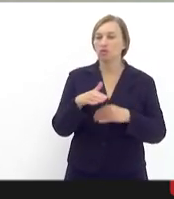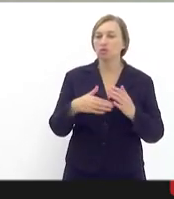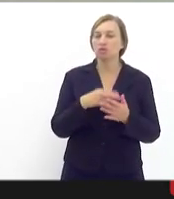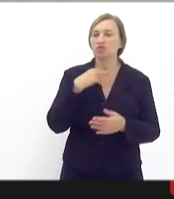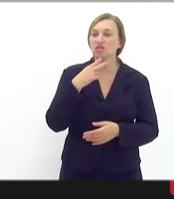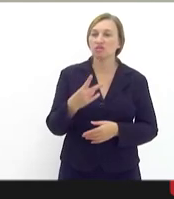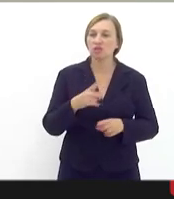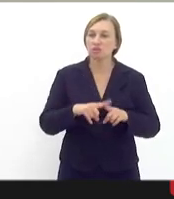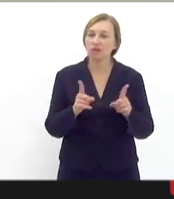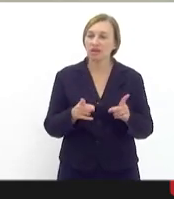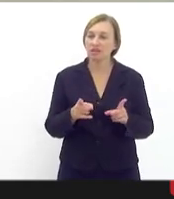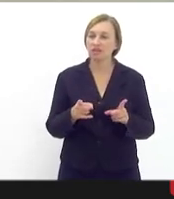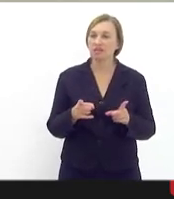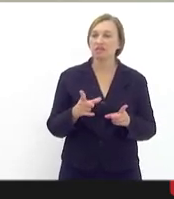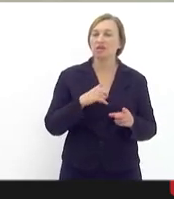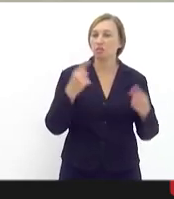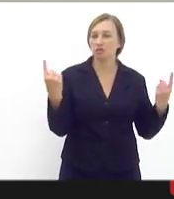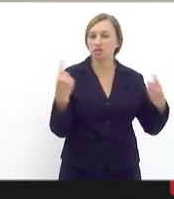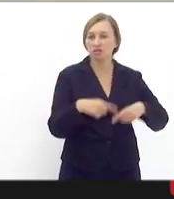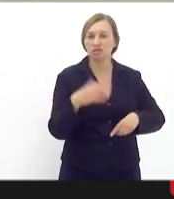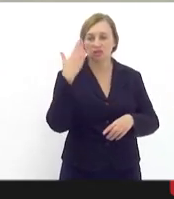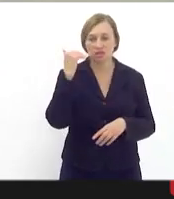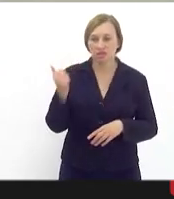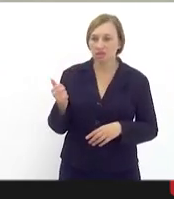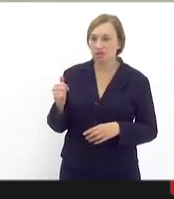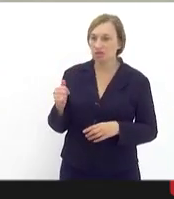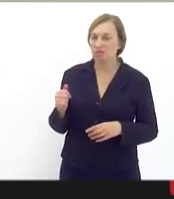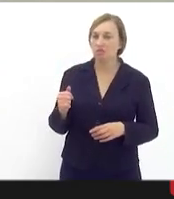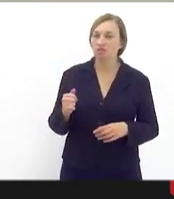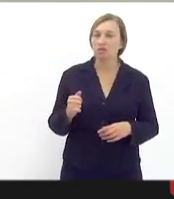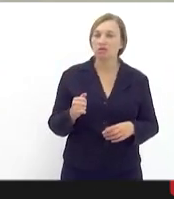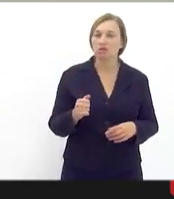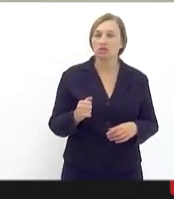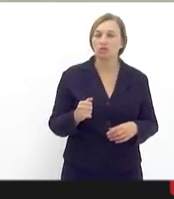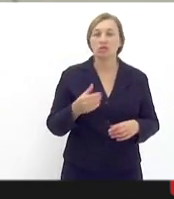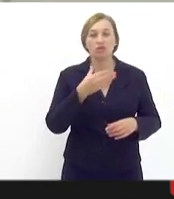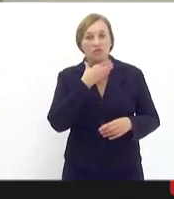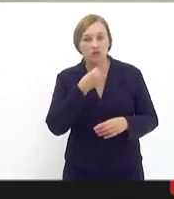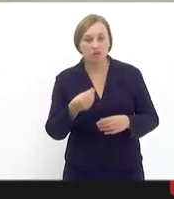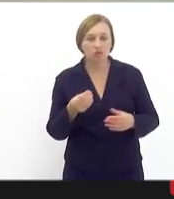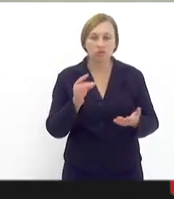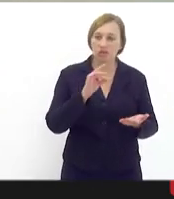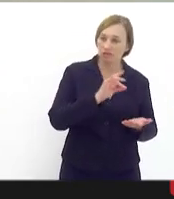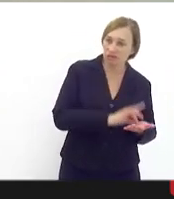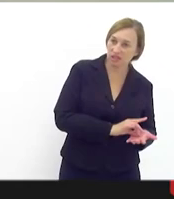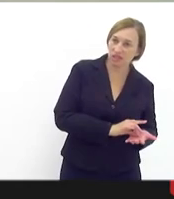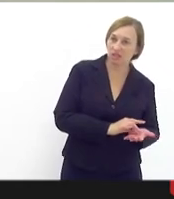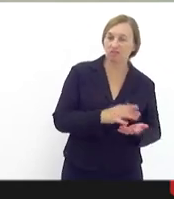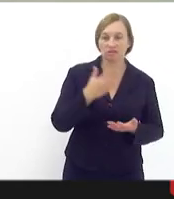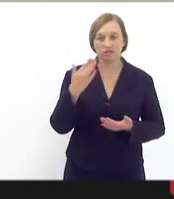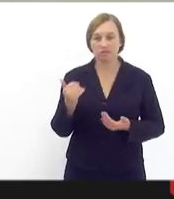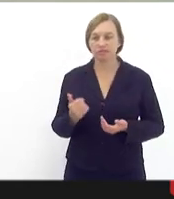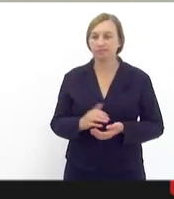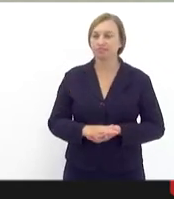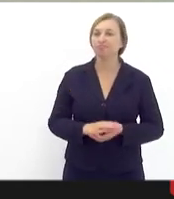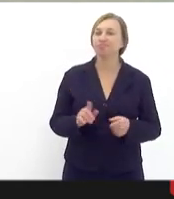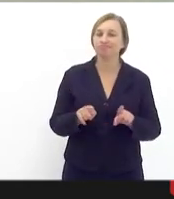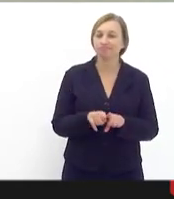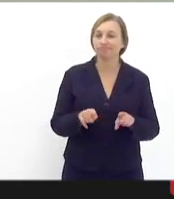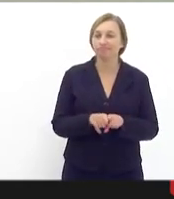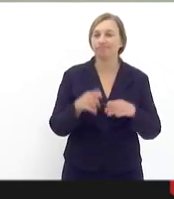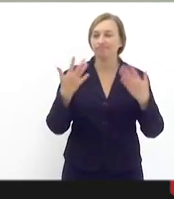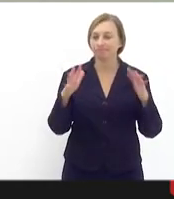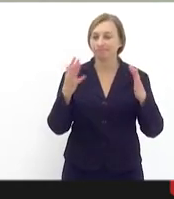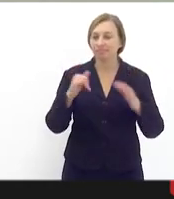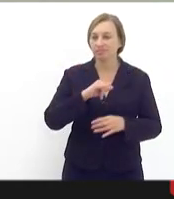ao mesmo tempo a gente tem o desafio de saber filtrar conteúdos, o que é falso, do que é verdadeiro e assim por diante. Também queria saudar o